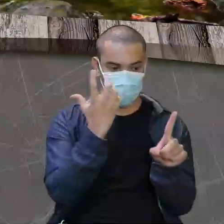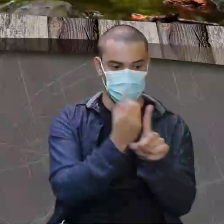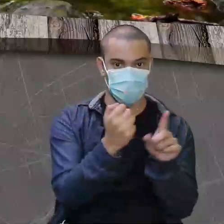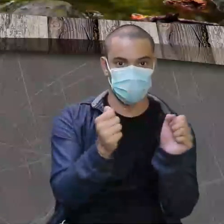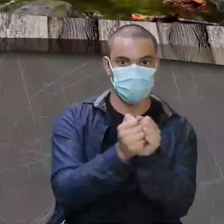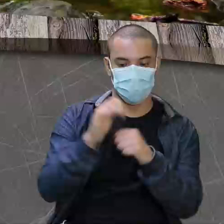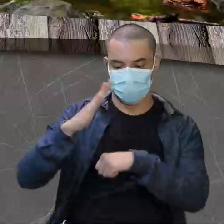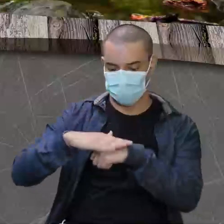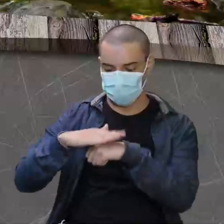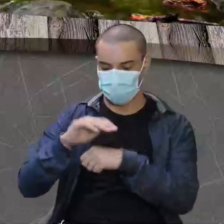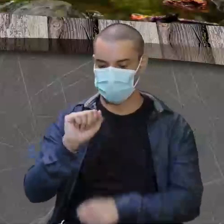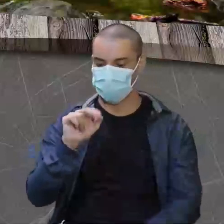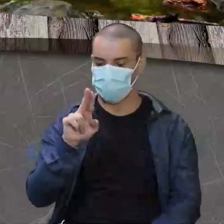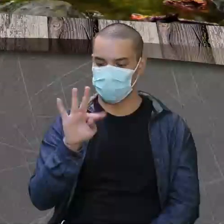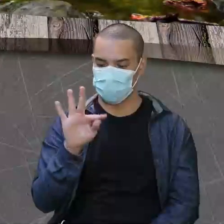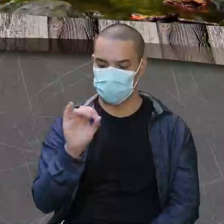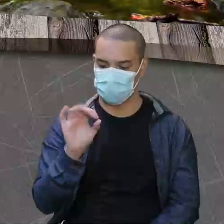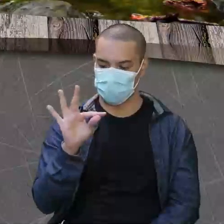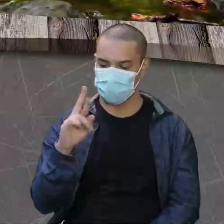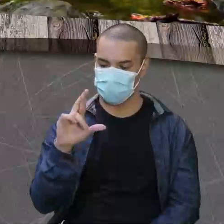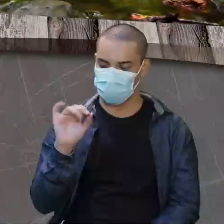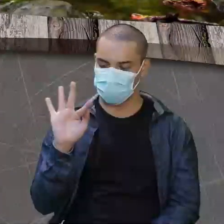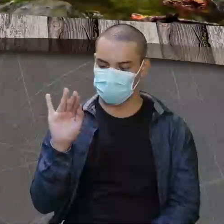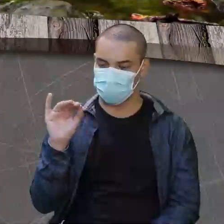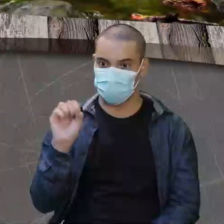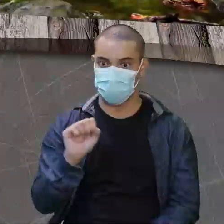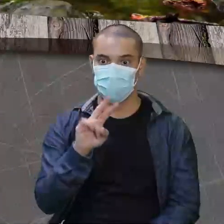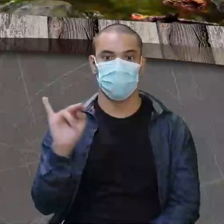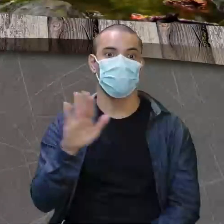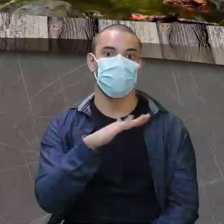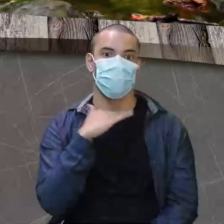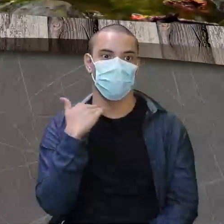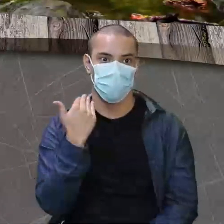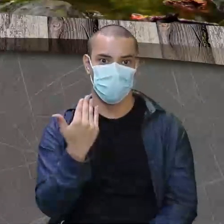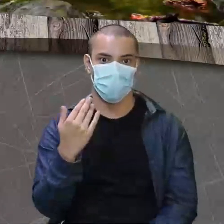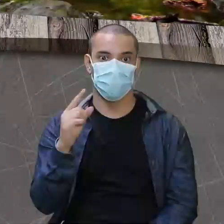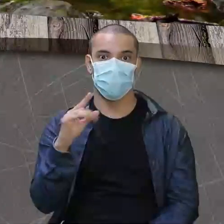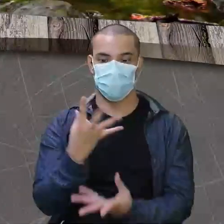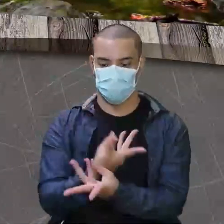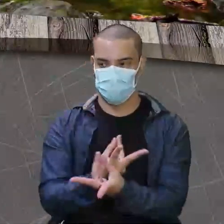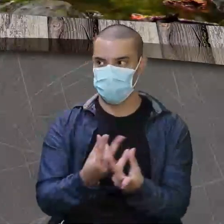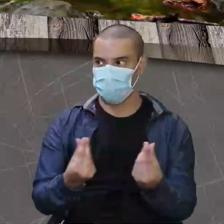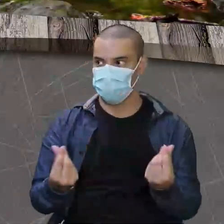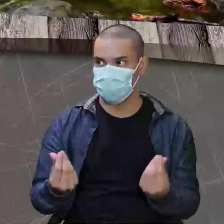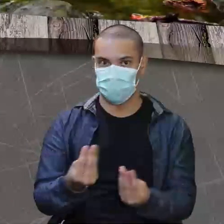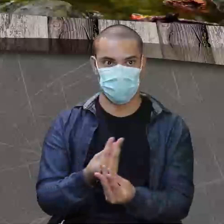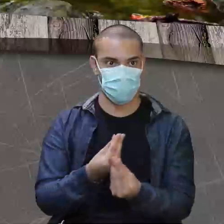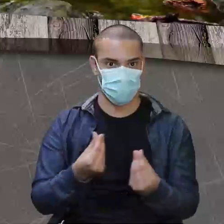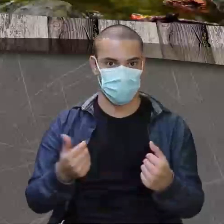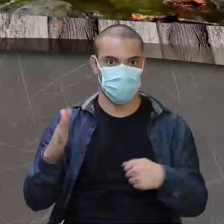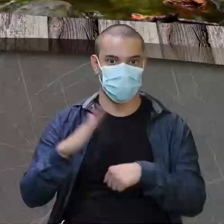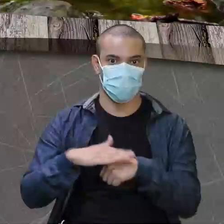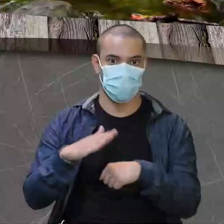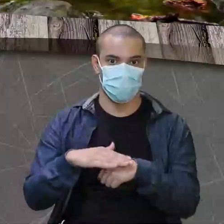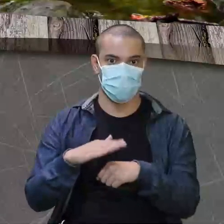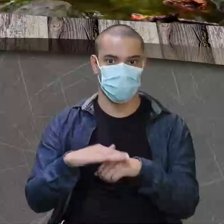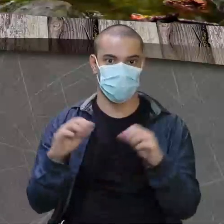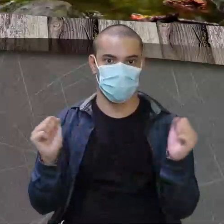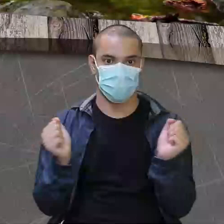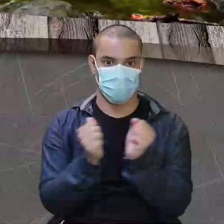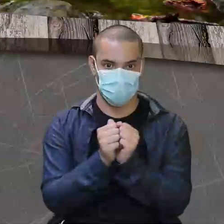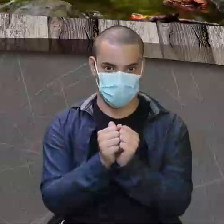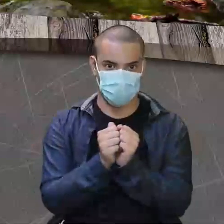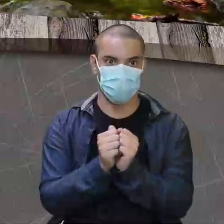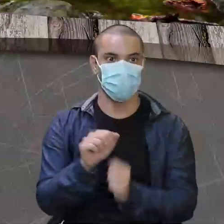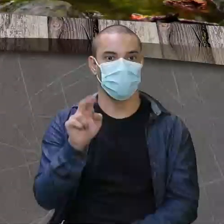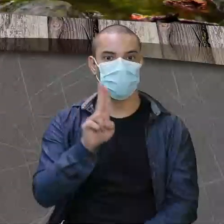os autótrofos, vão estar passando, quando eles morrem, vão estar devolvendo e agindo ali os decompositores, fungos